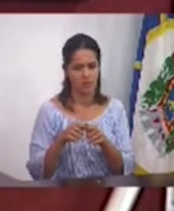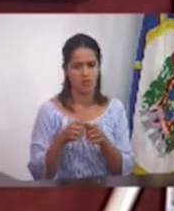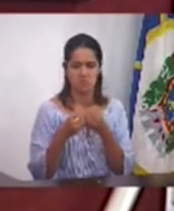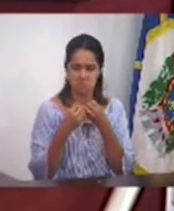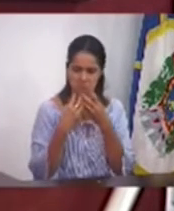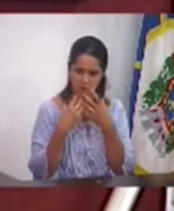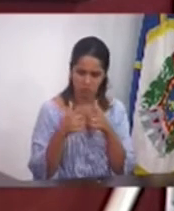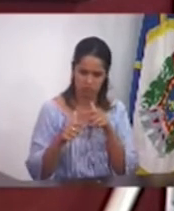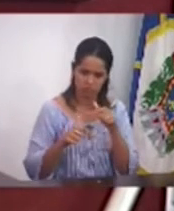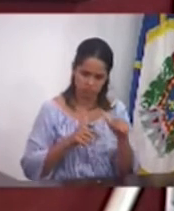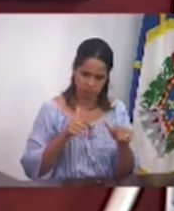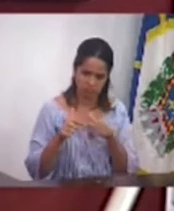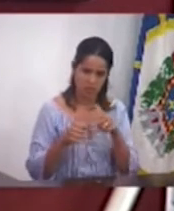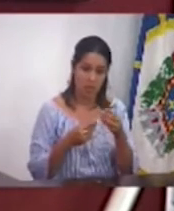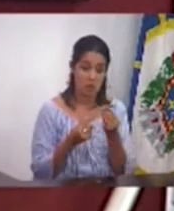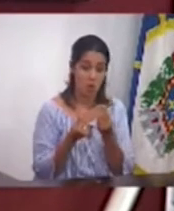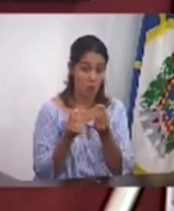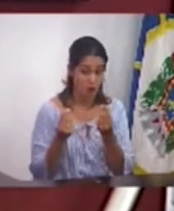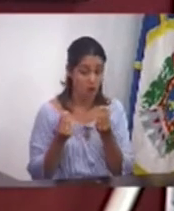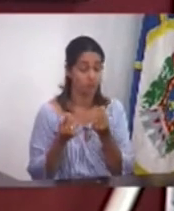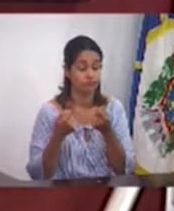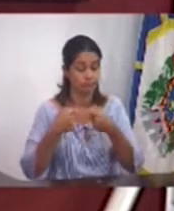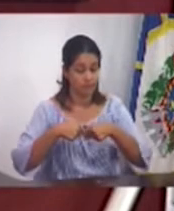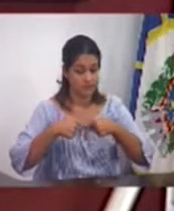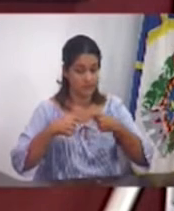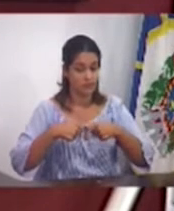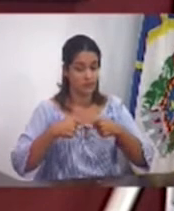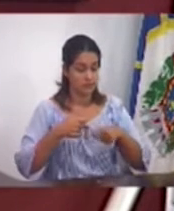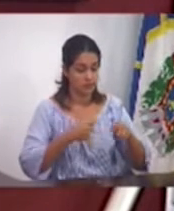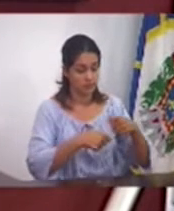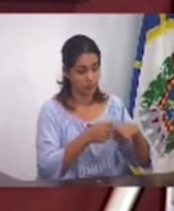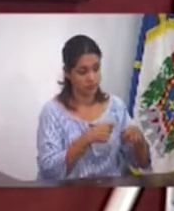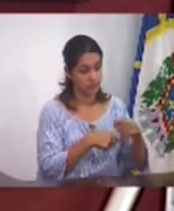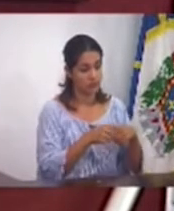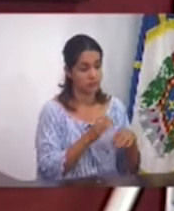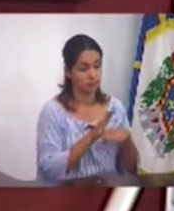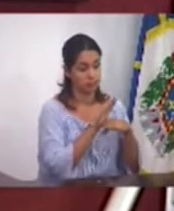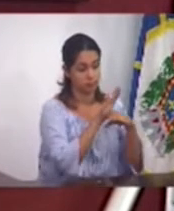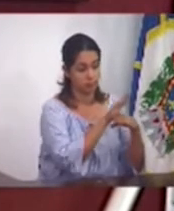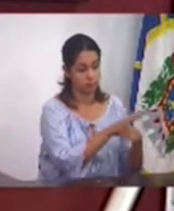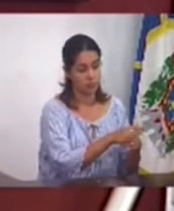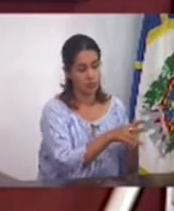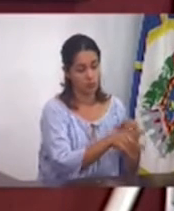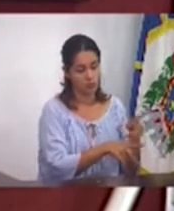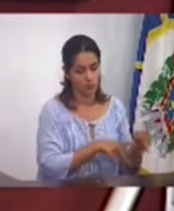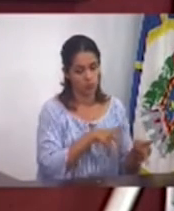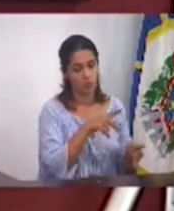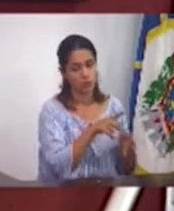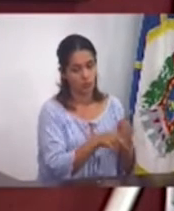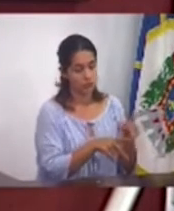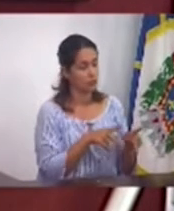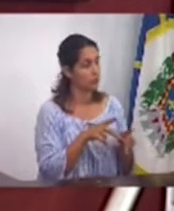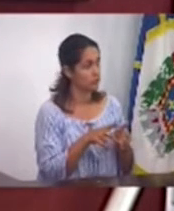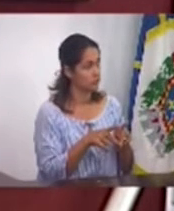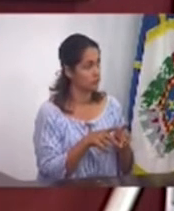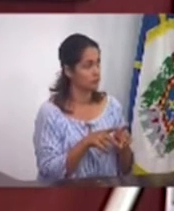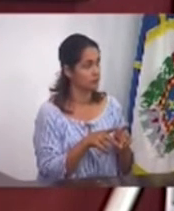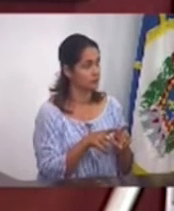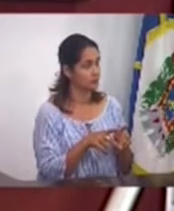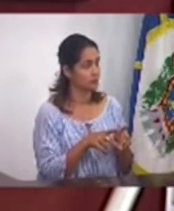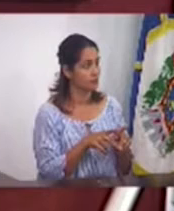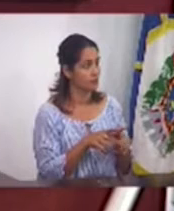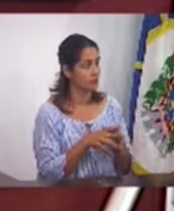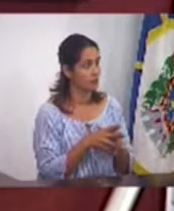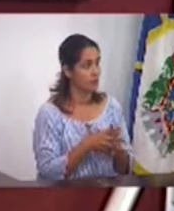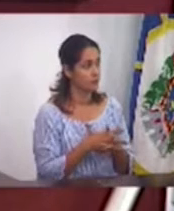disso impressão bom trabalho vai administração municipal porque estará prestando um grande trabalho não só para